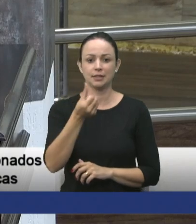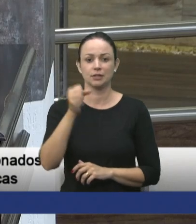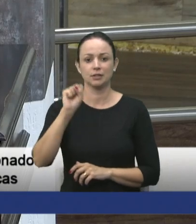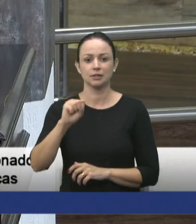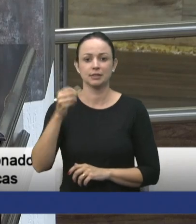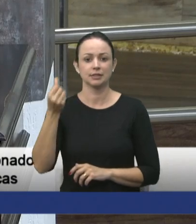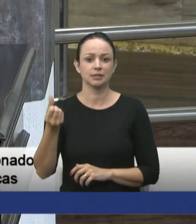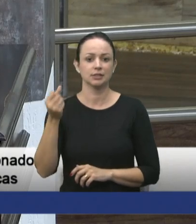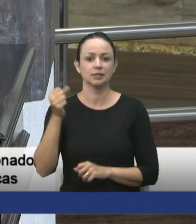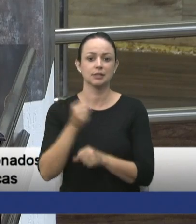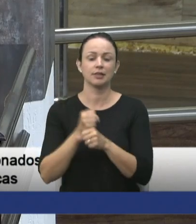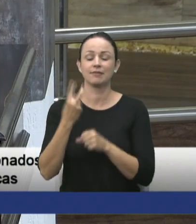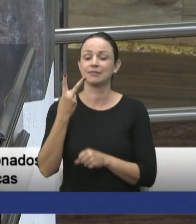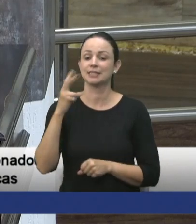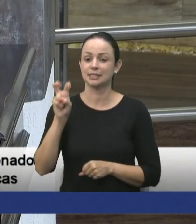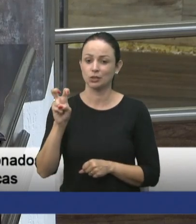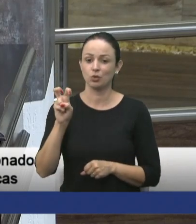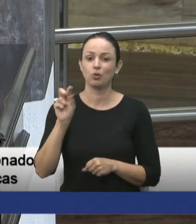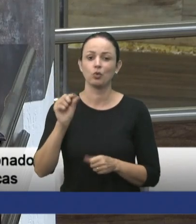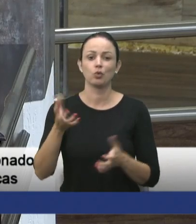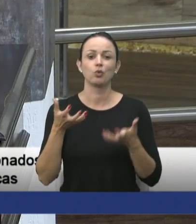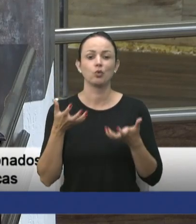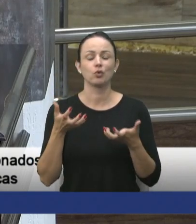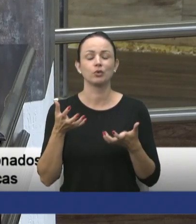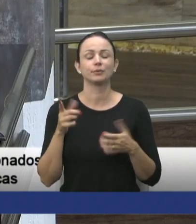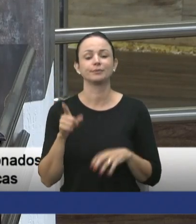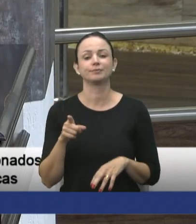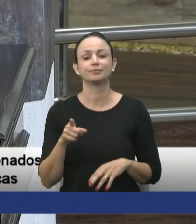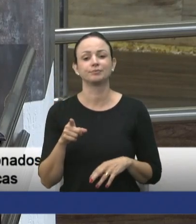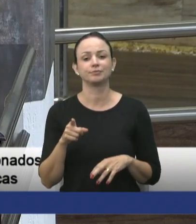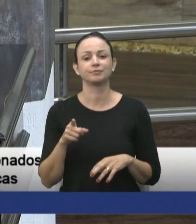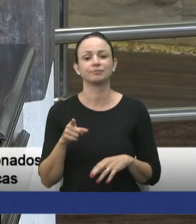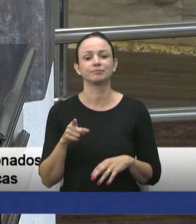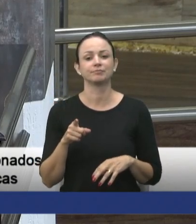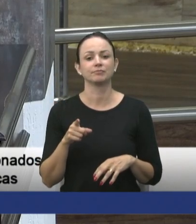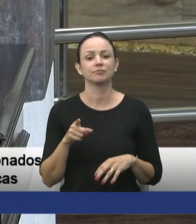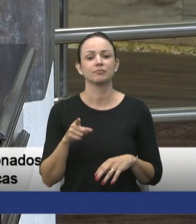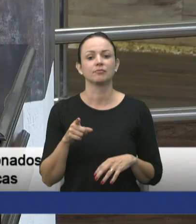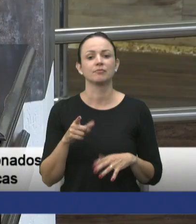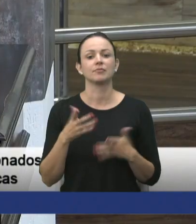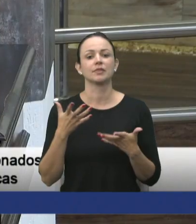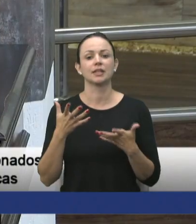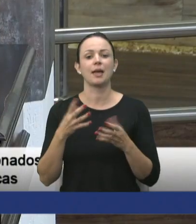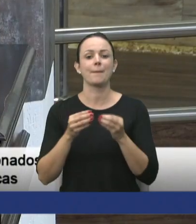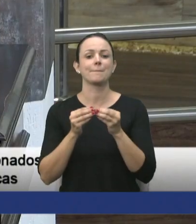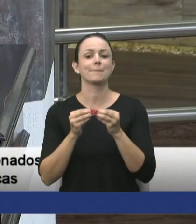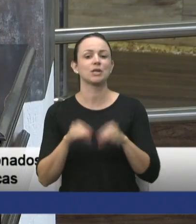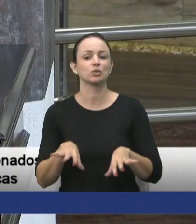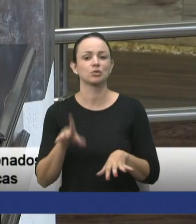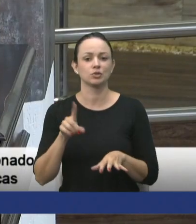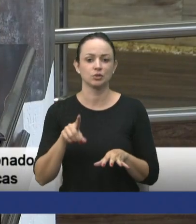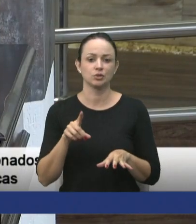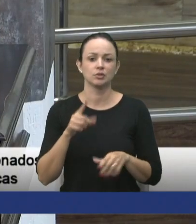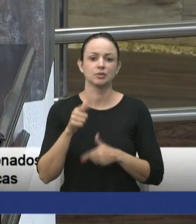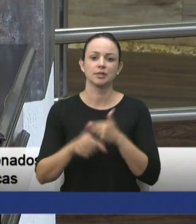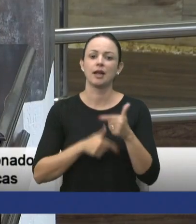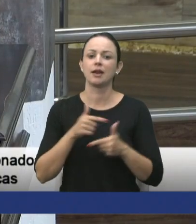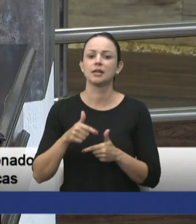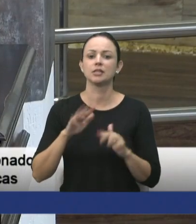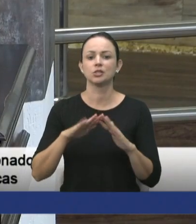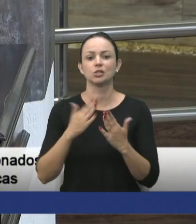12.686 de 25, que queria de maneira assim arbitrária prejudicar o trabalho que são feitos pelas